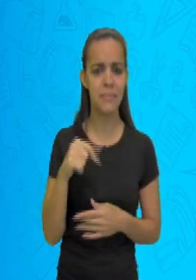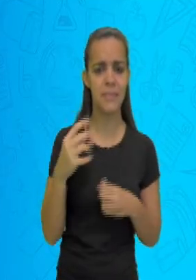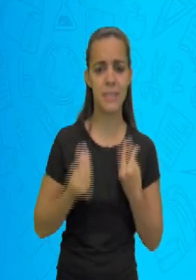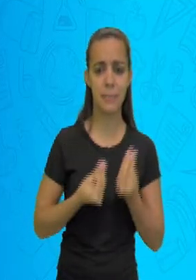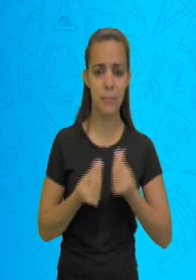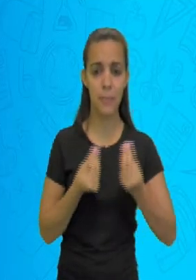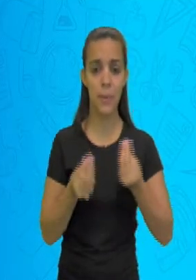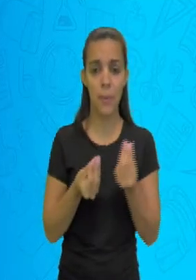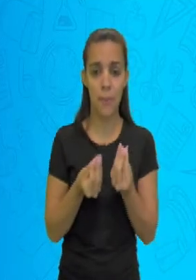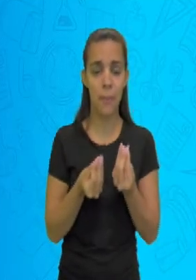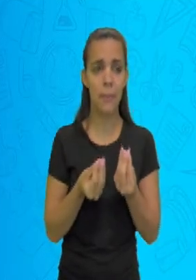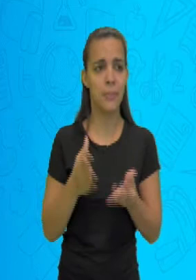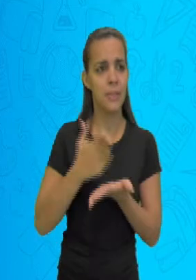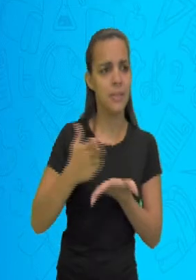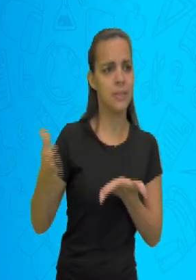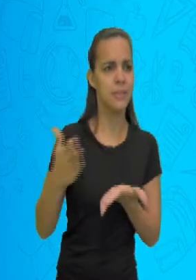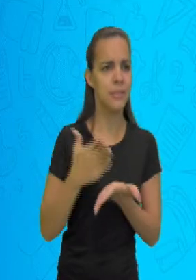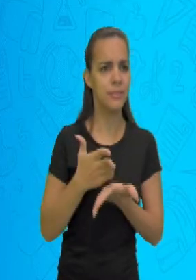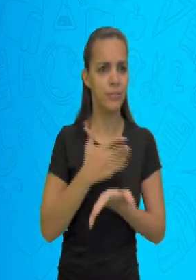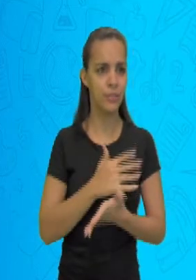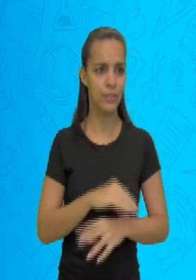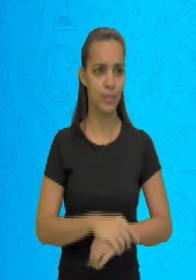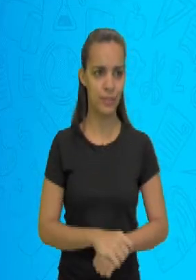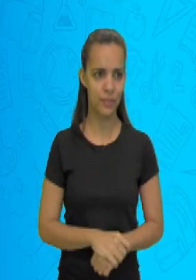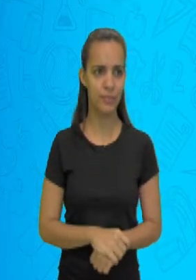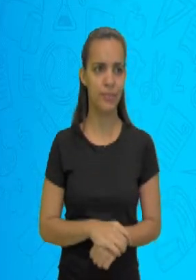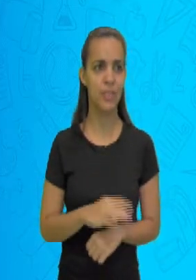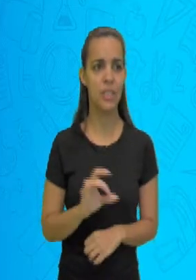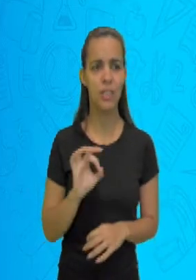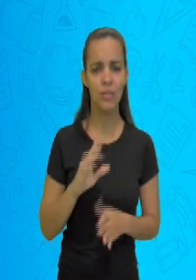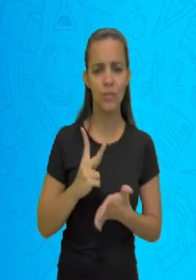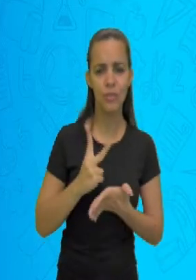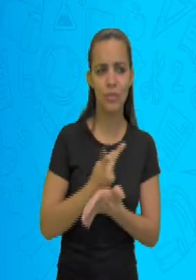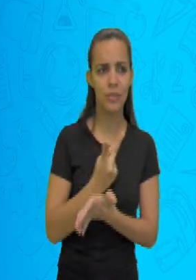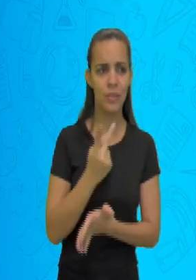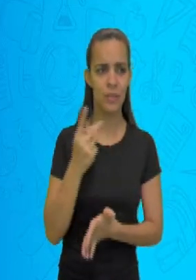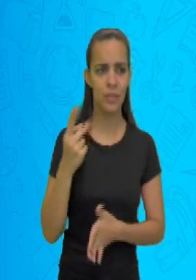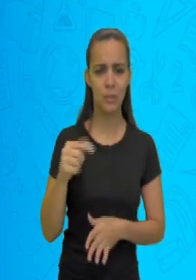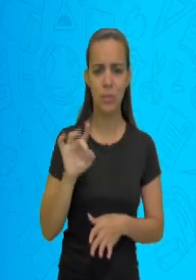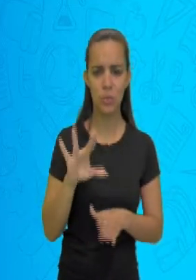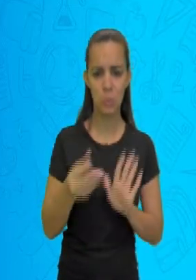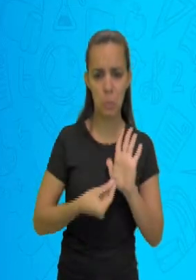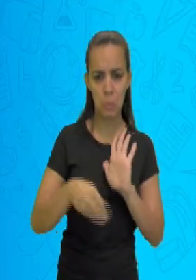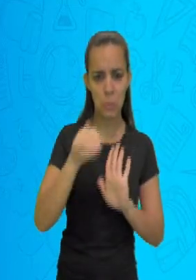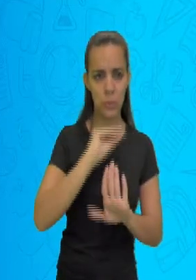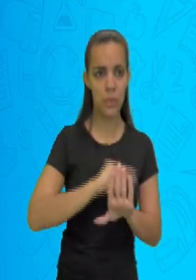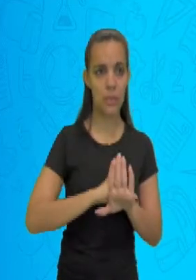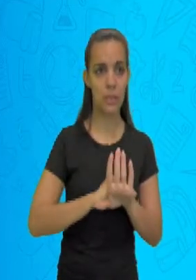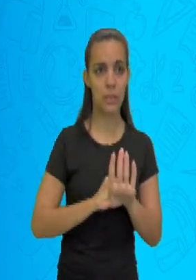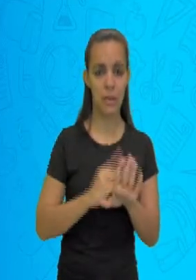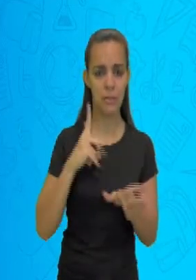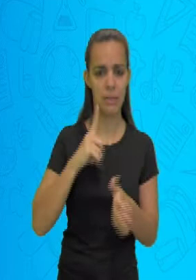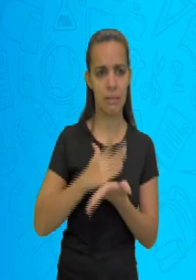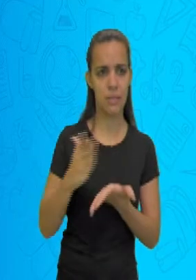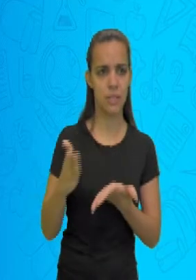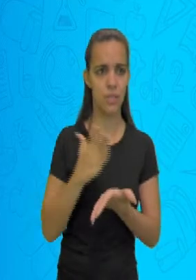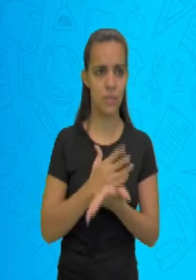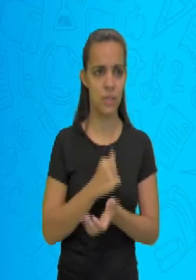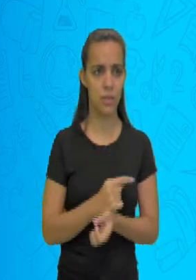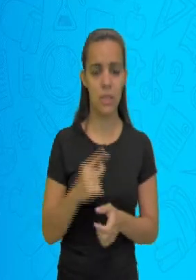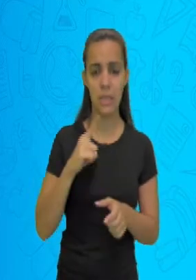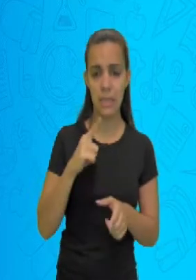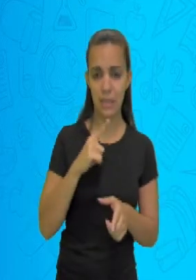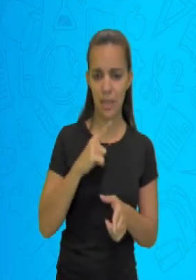divisões bem específicas dele, que só acontecem nesse calendário? Você também sabe que nós